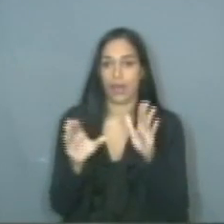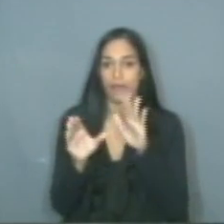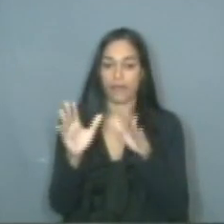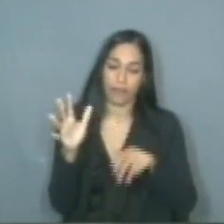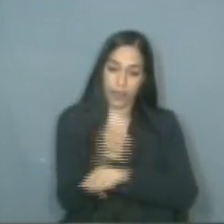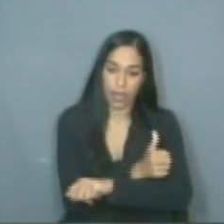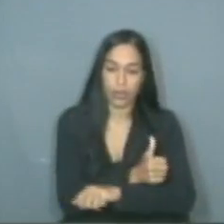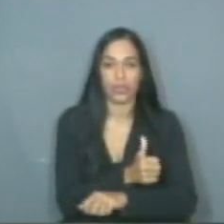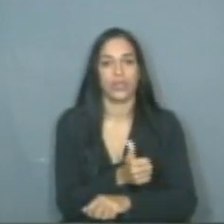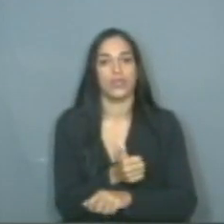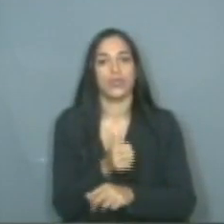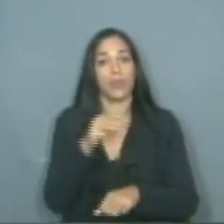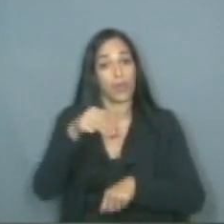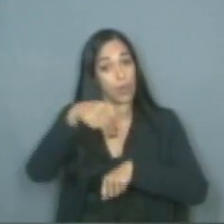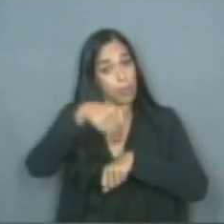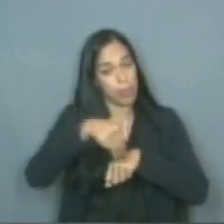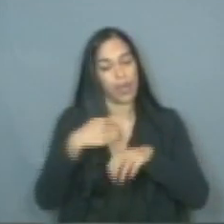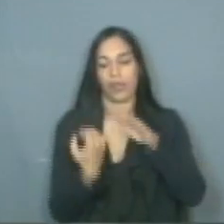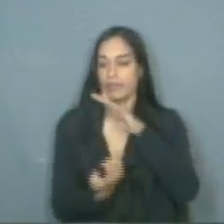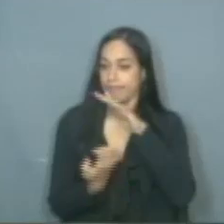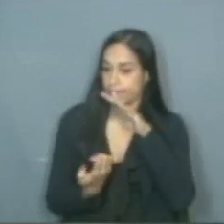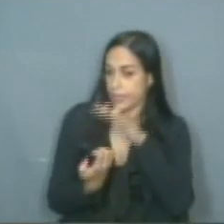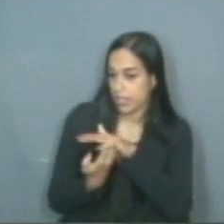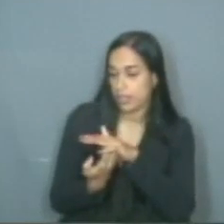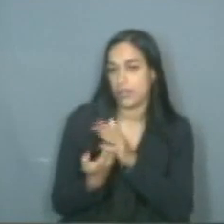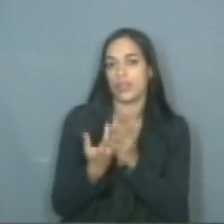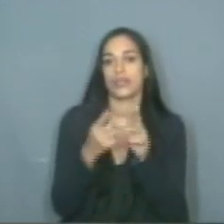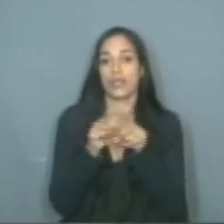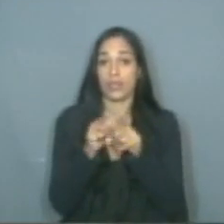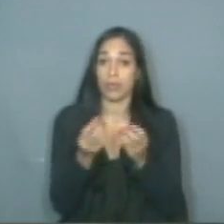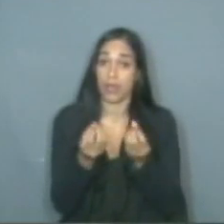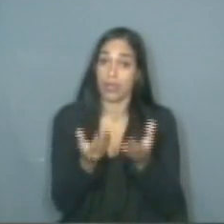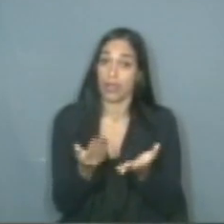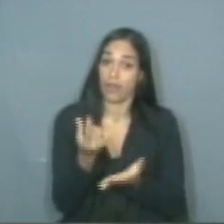culpar as empresas responsáveis e por devolver o dinheiro aos